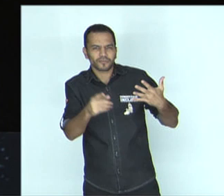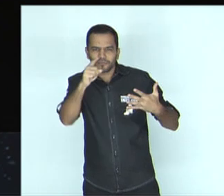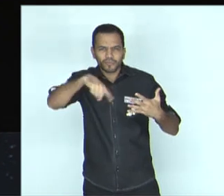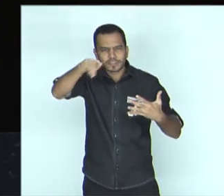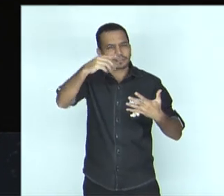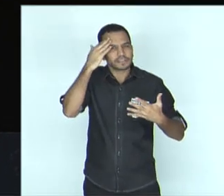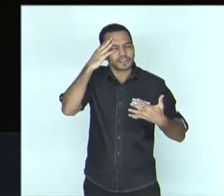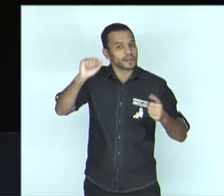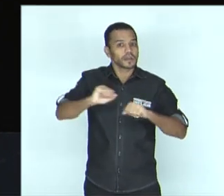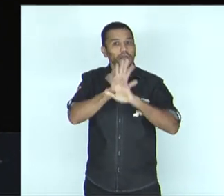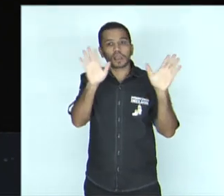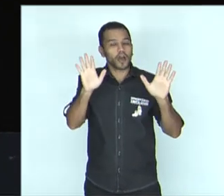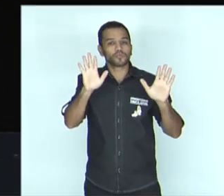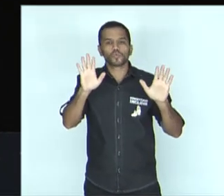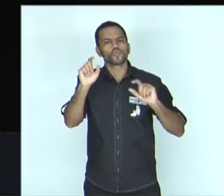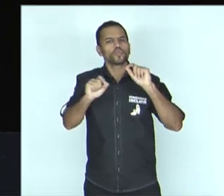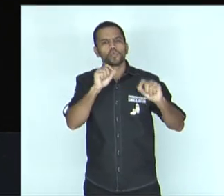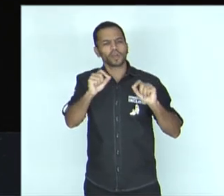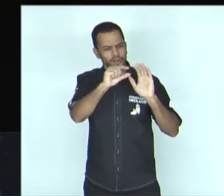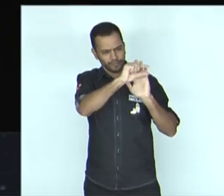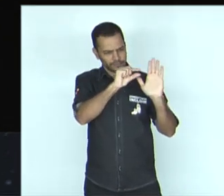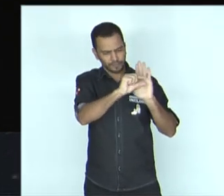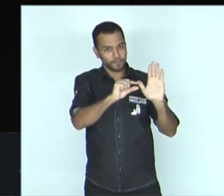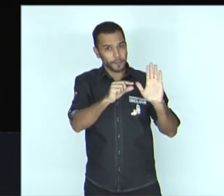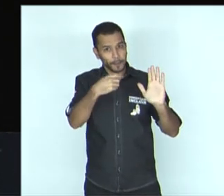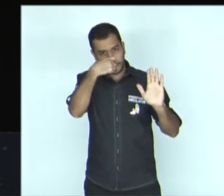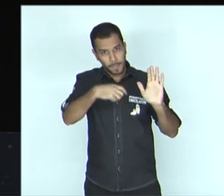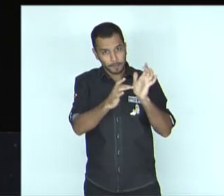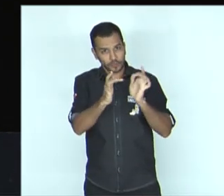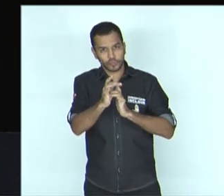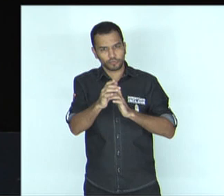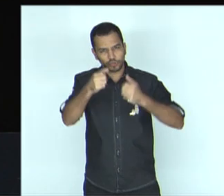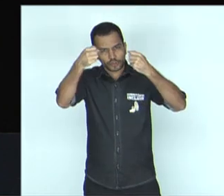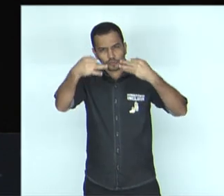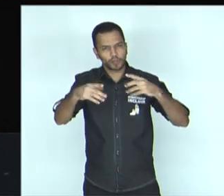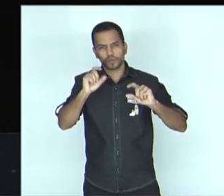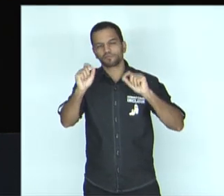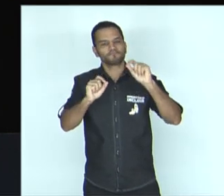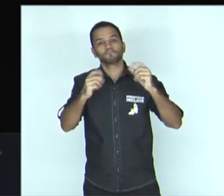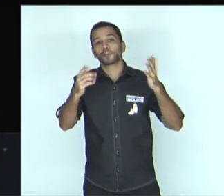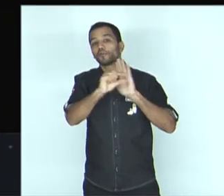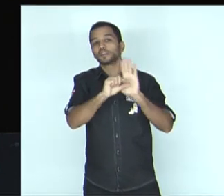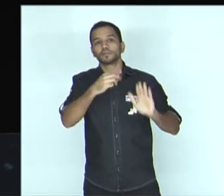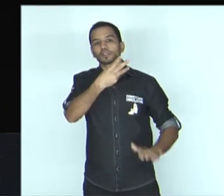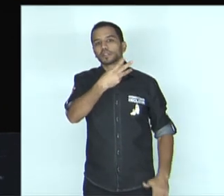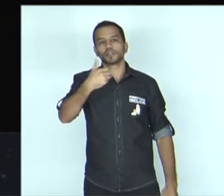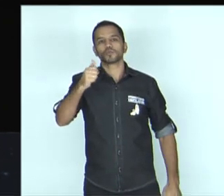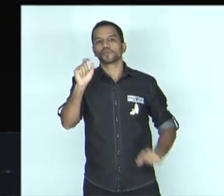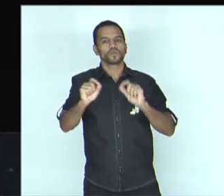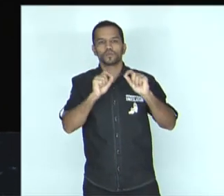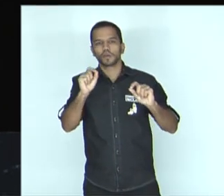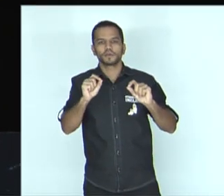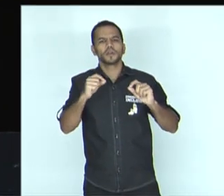coração algumas afirmações que Jesus faz aqui. No versículo 31, ele vai dizer: